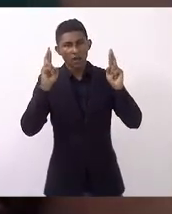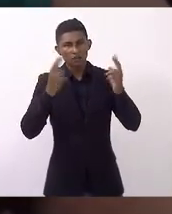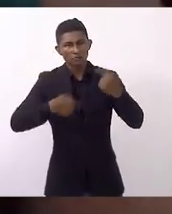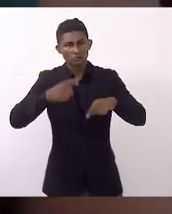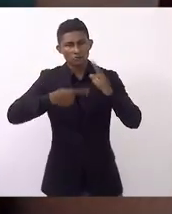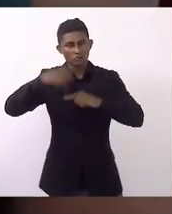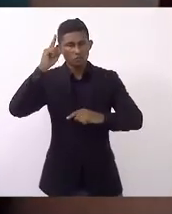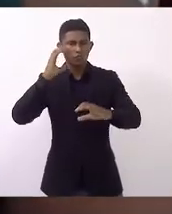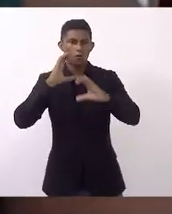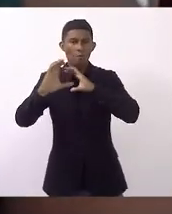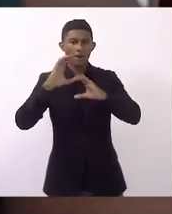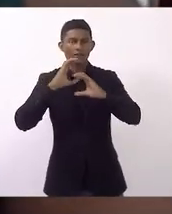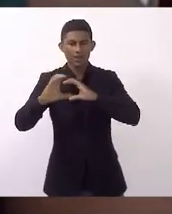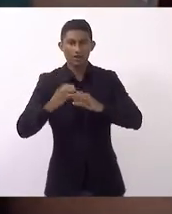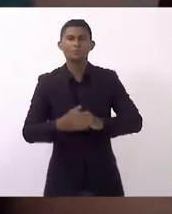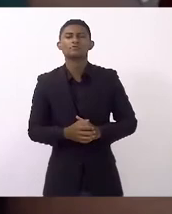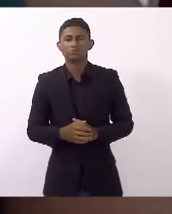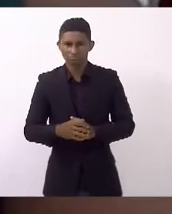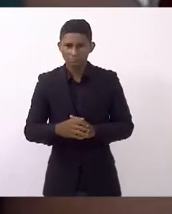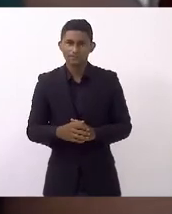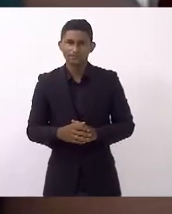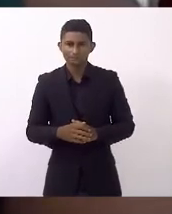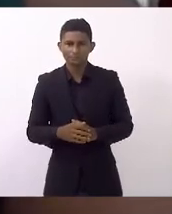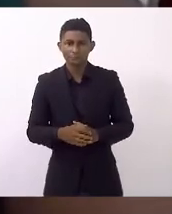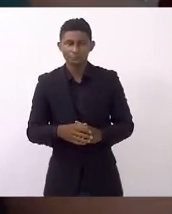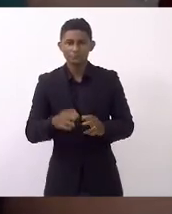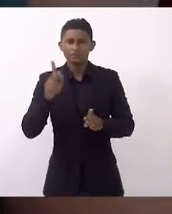pública sob os auspícios do seu